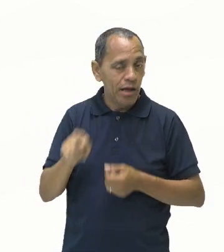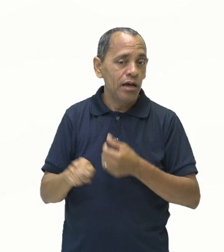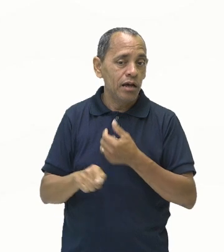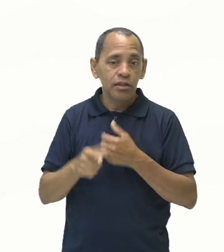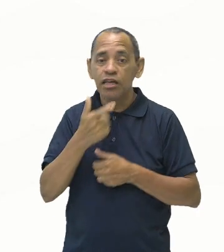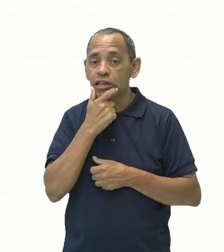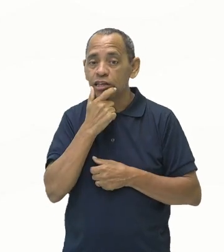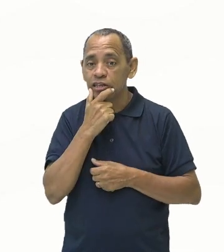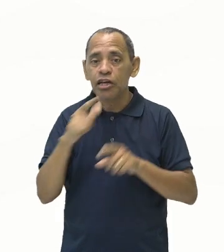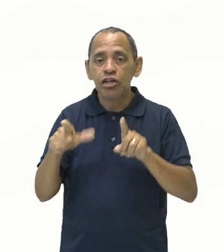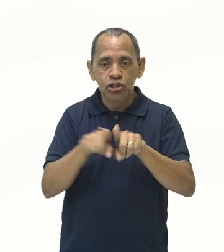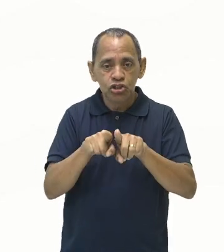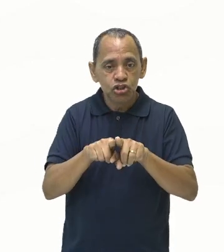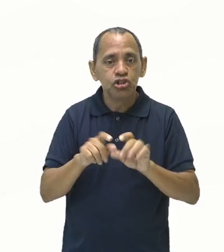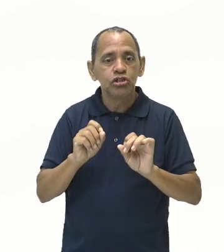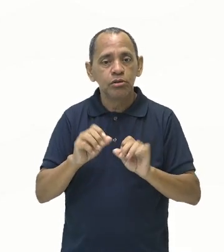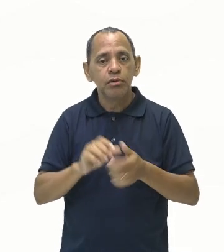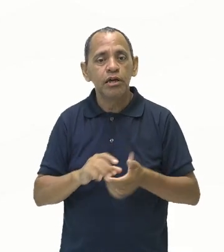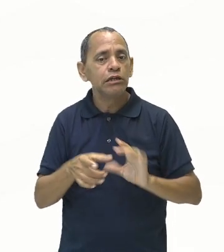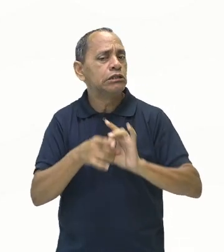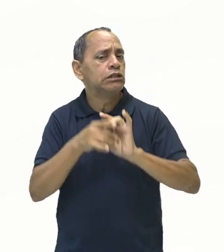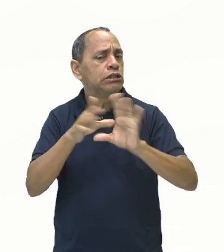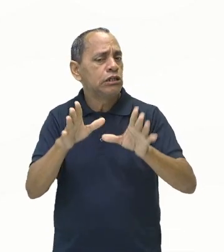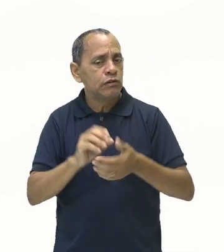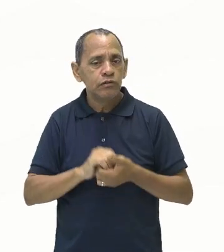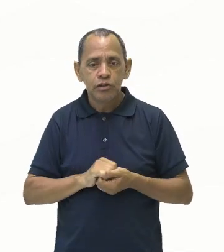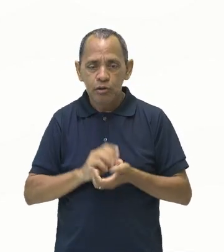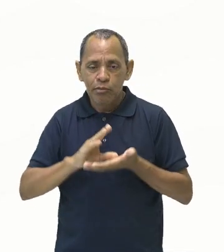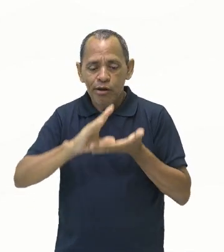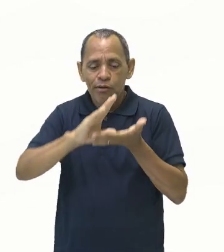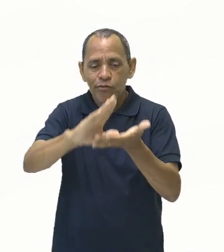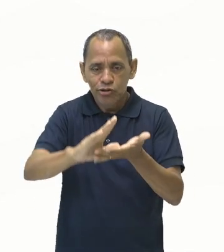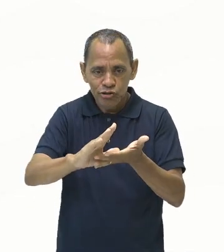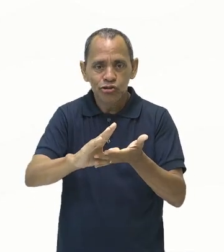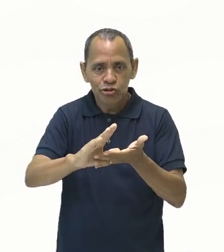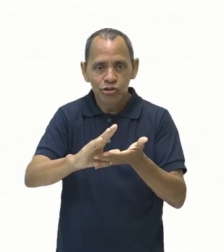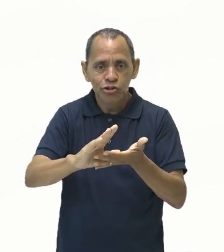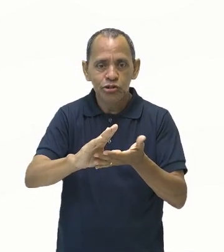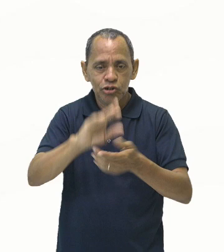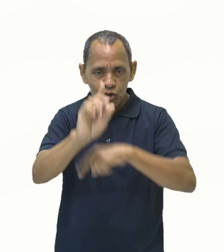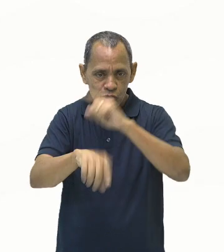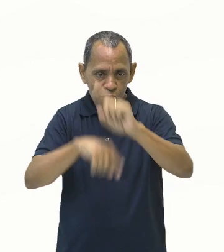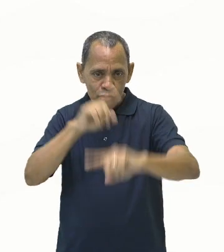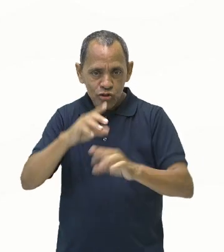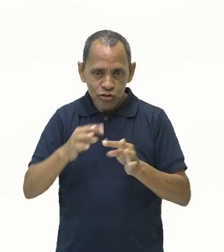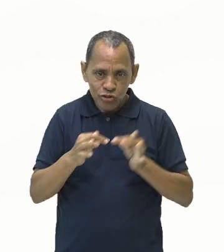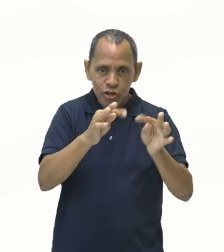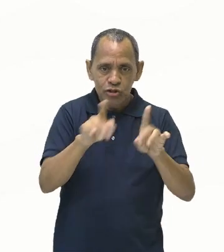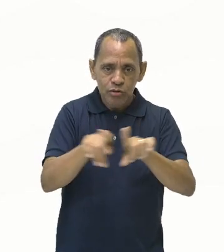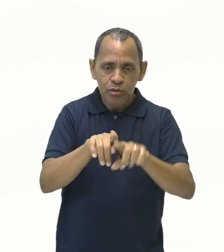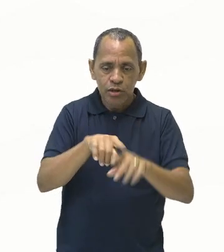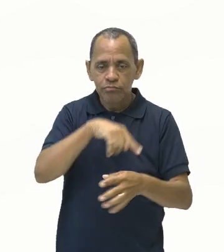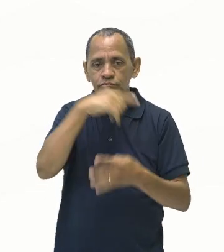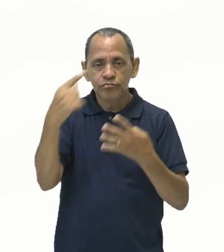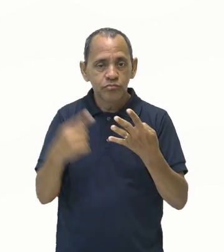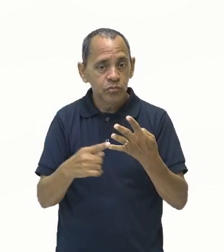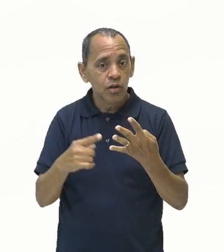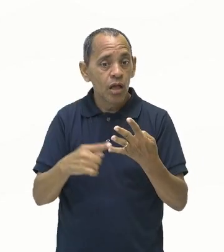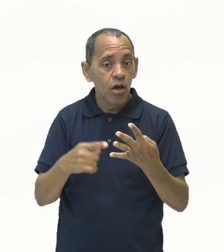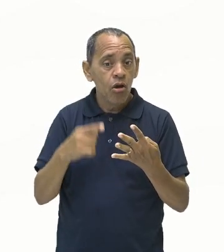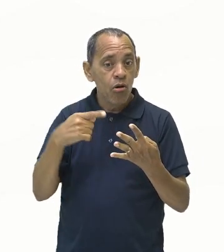para investir em inovações tecnológicas. Outro fator bem importante